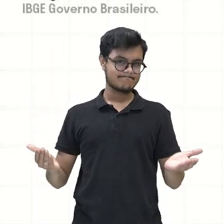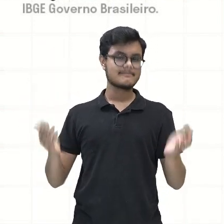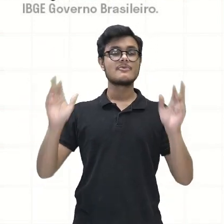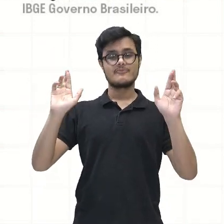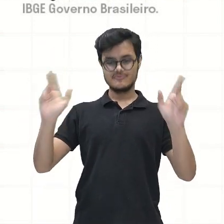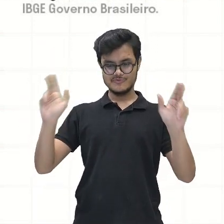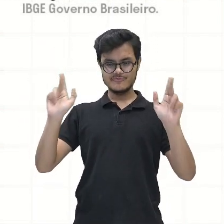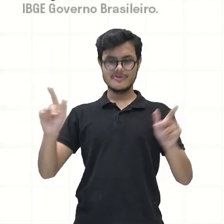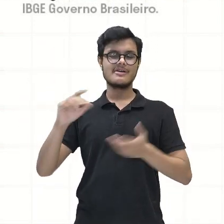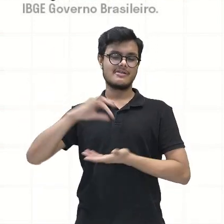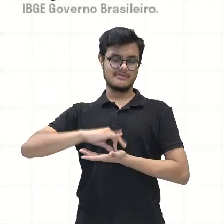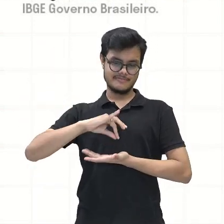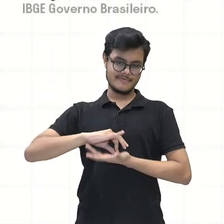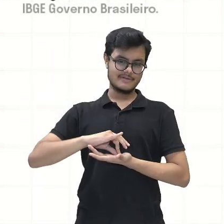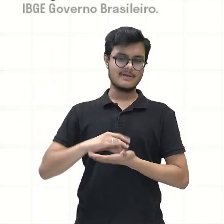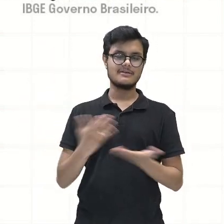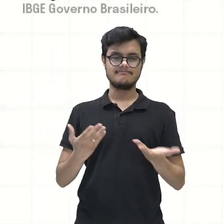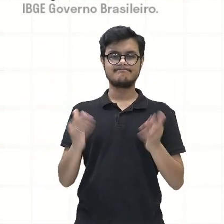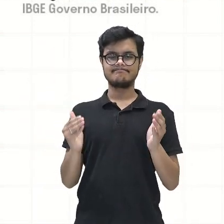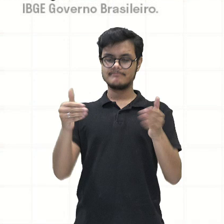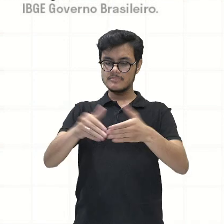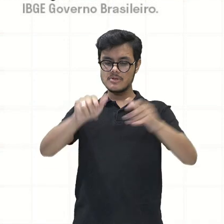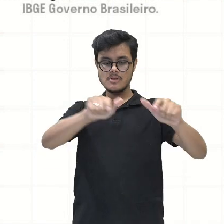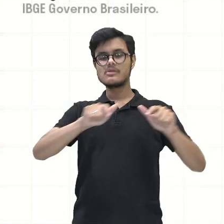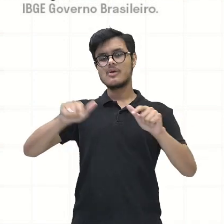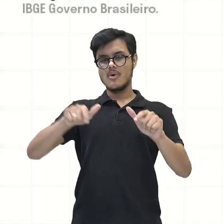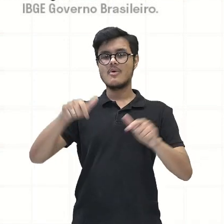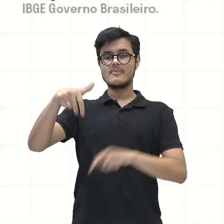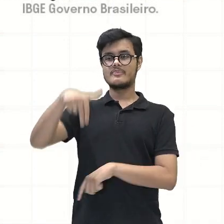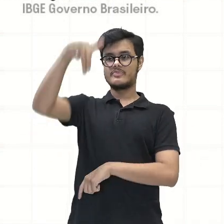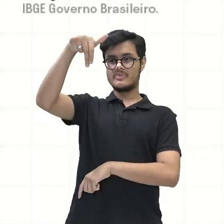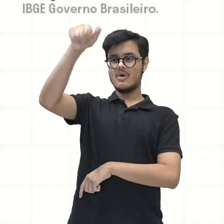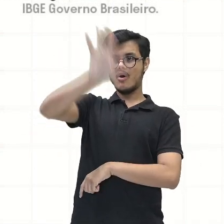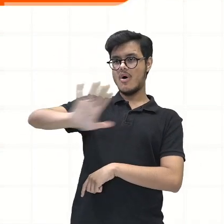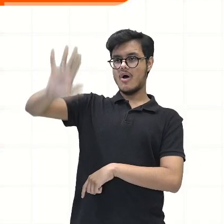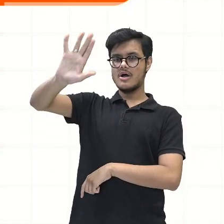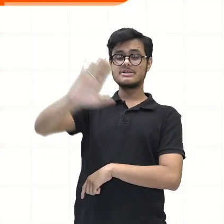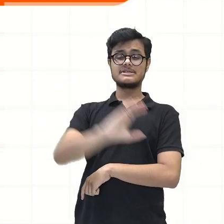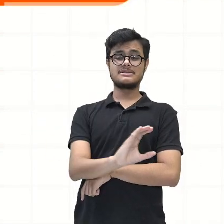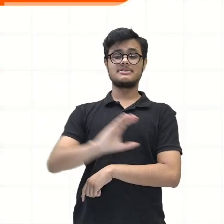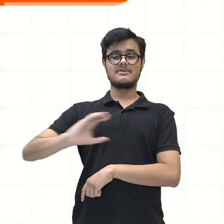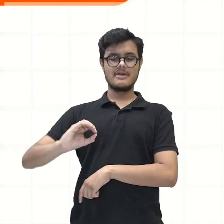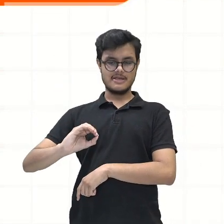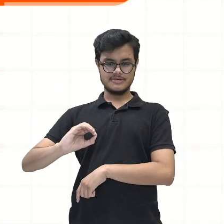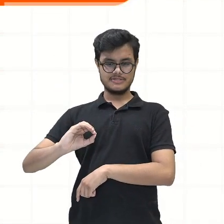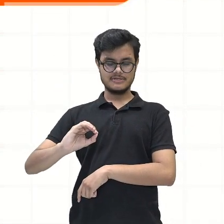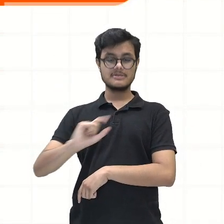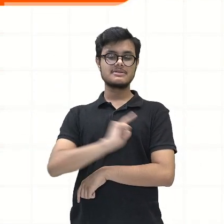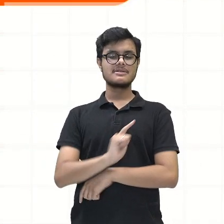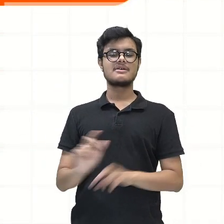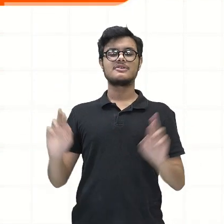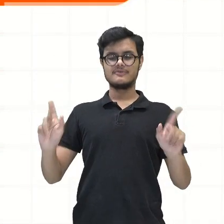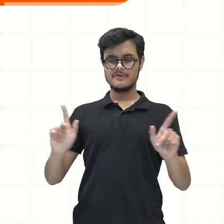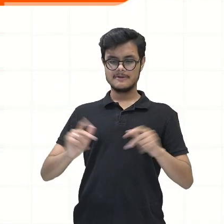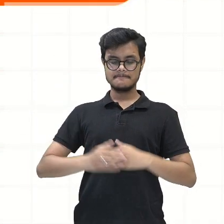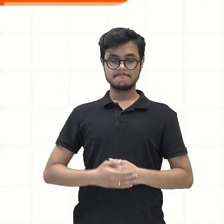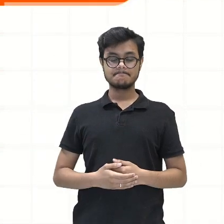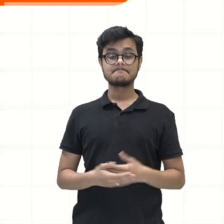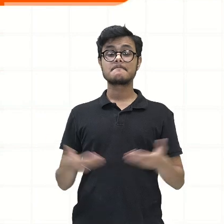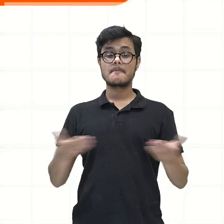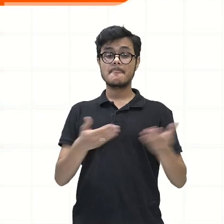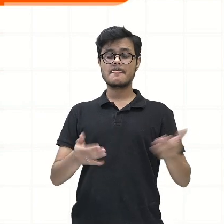uma regionalização mais para as regiões norte e também para a região centro-oeste. E agora a